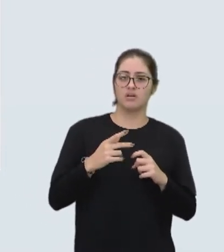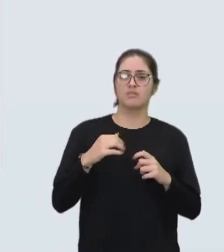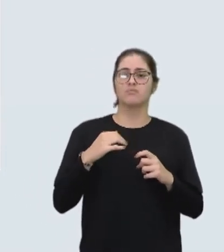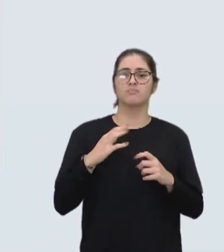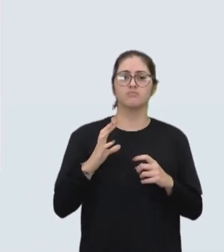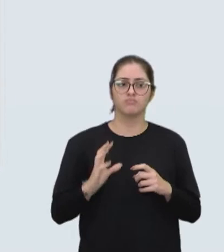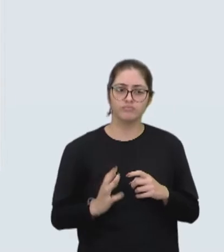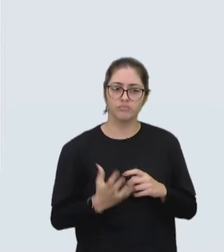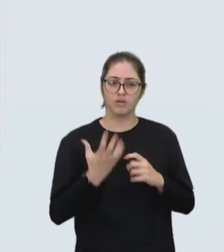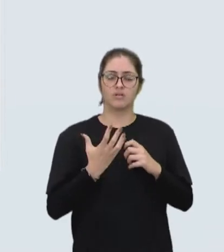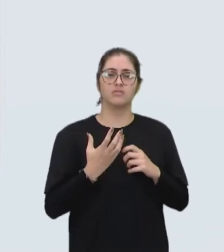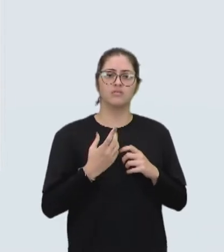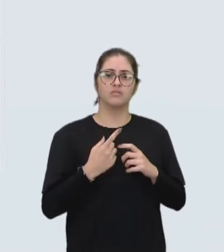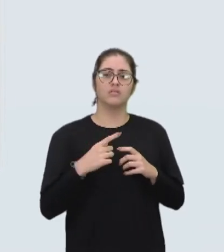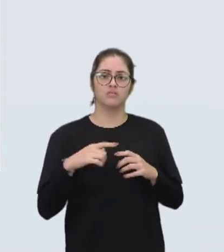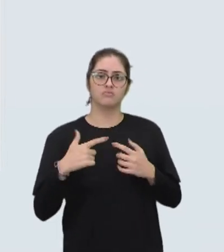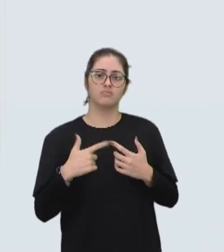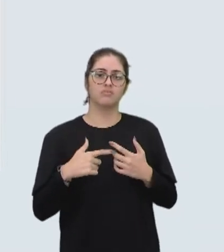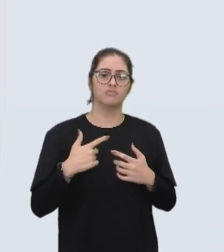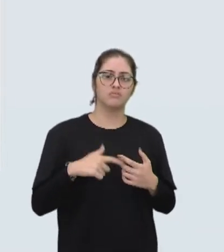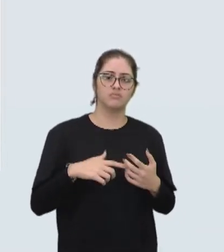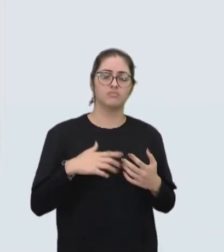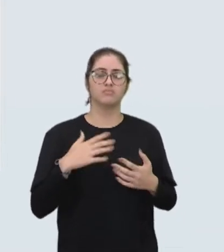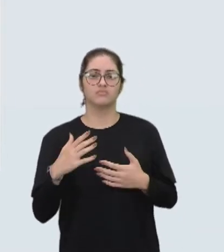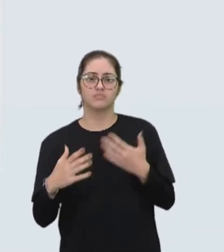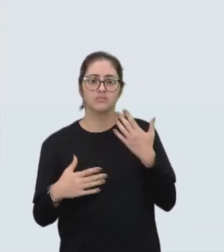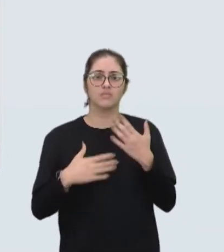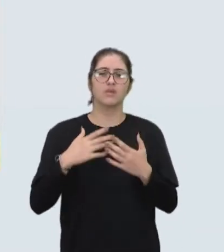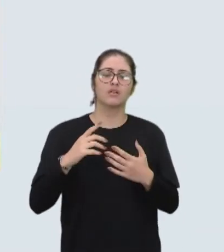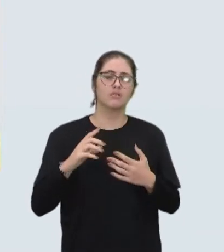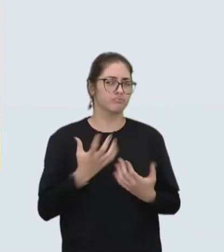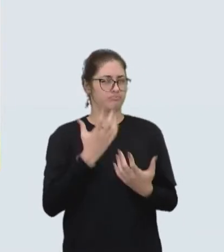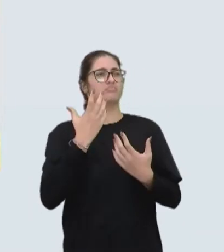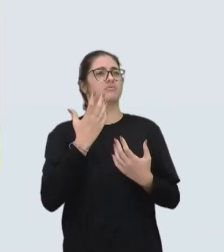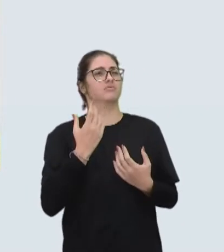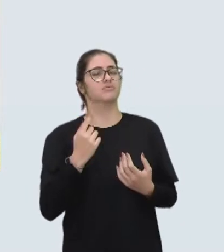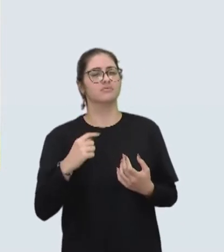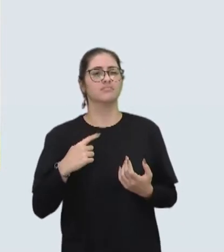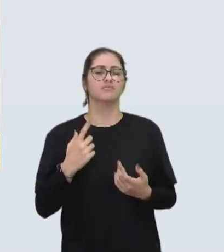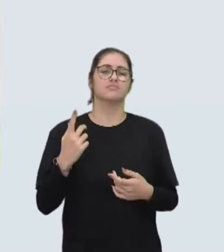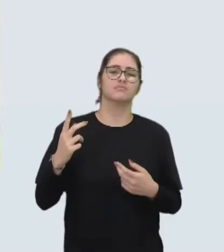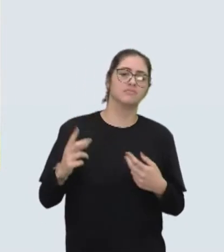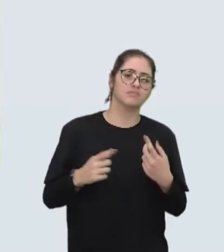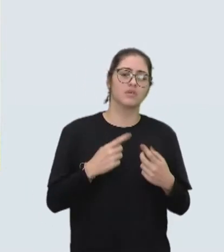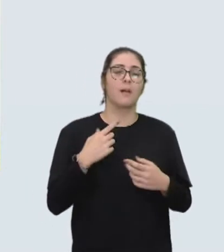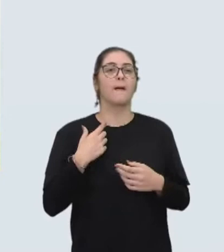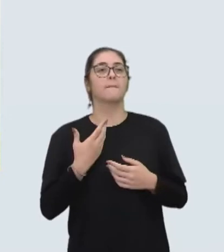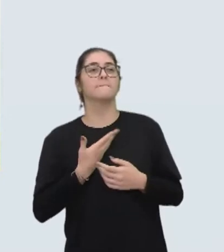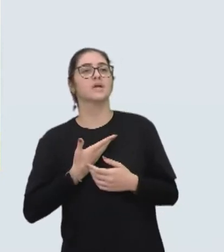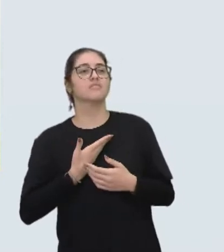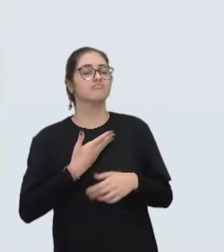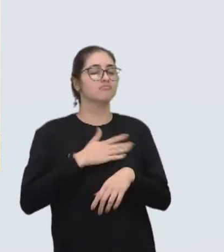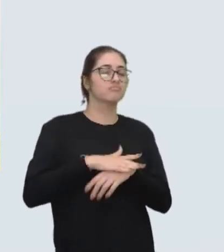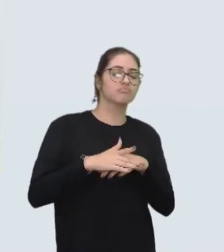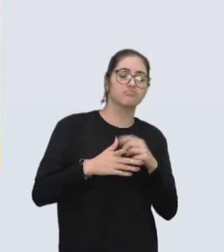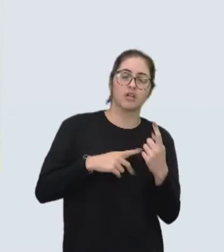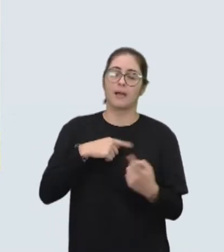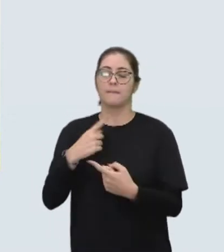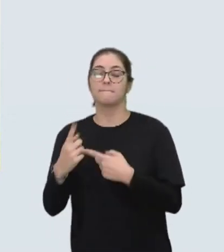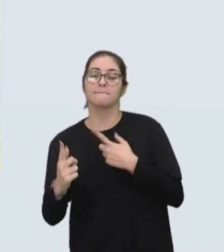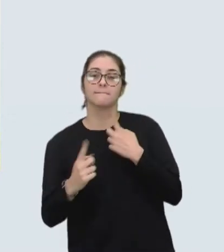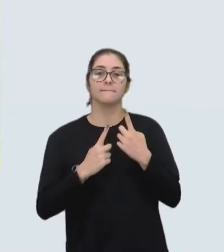E comecei com regência de coro, tudo meio que por acaso, e comecei com os amigos, com um grupo de estudantes,